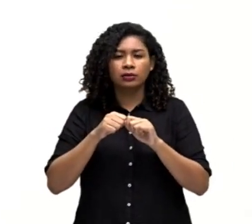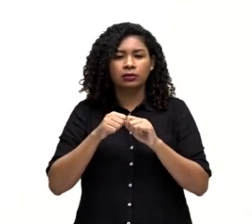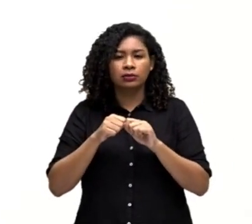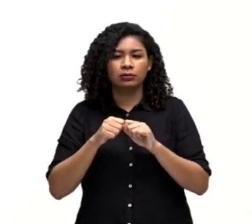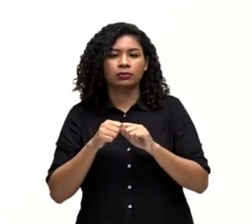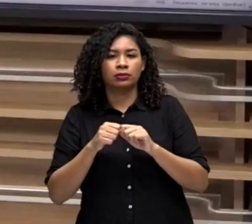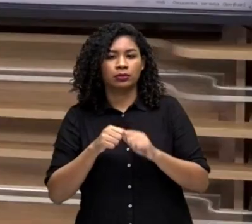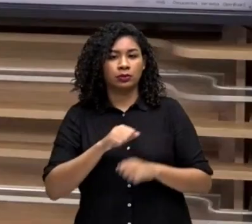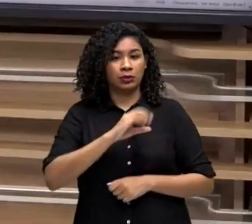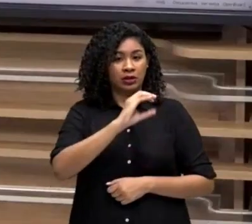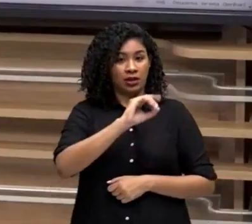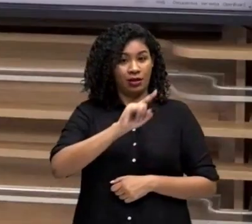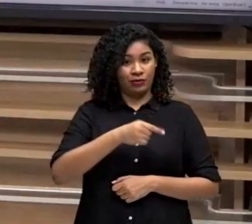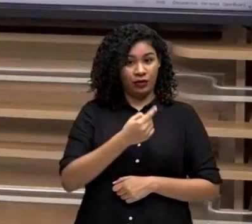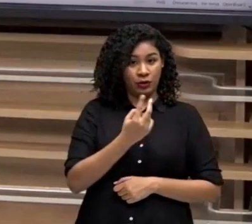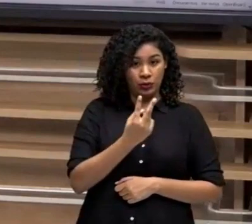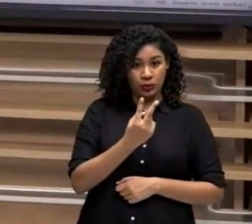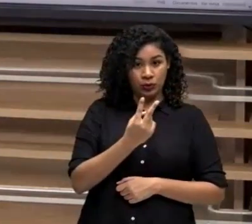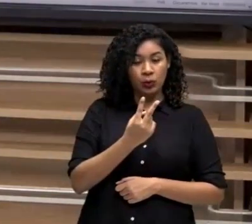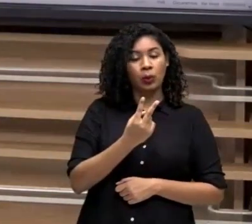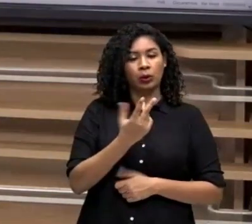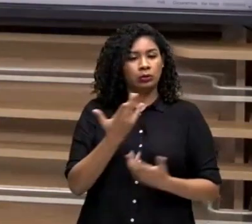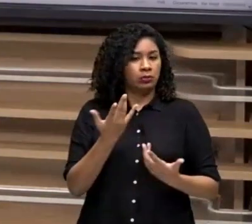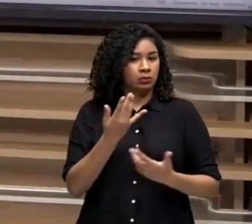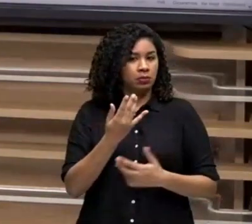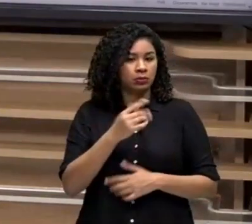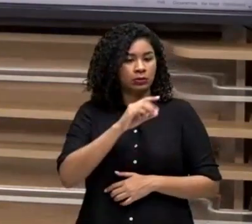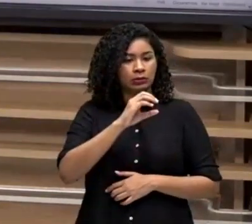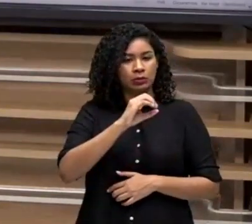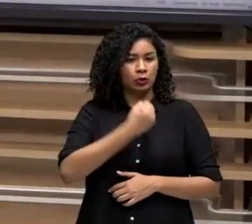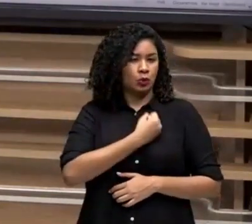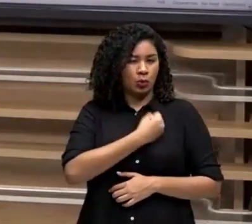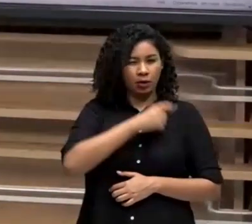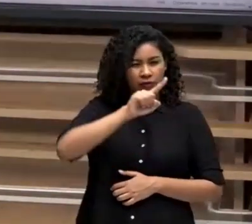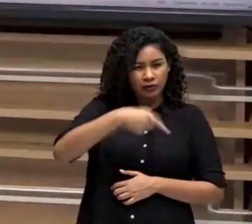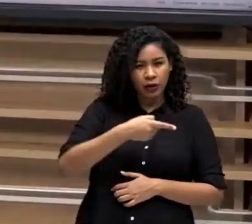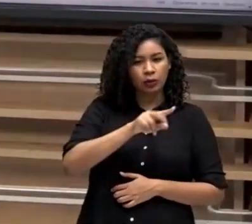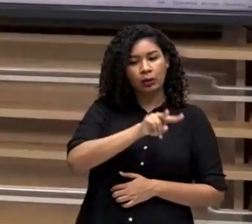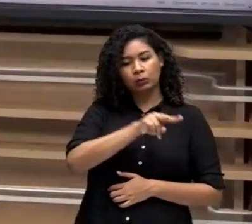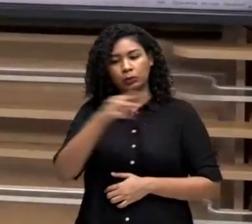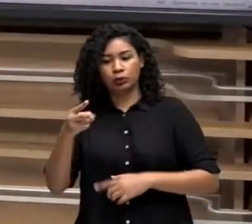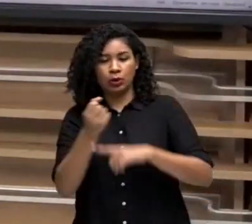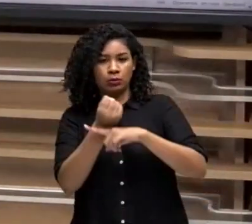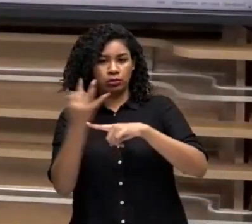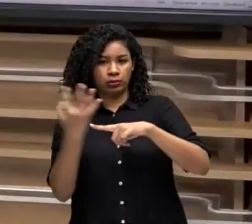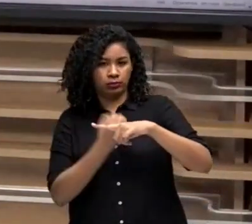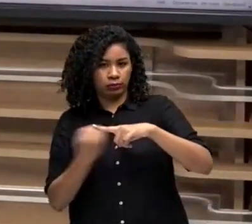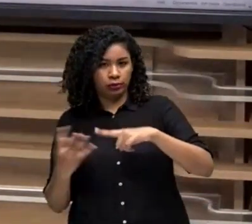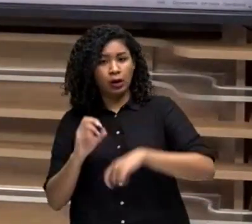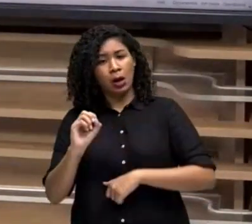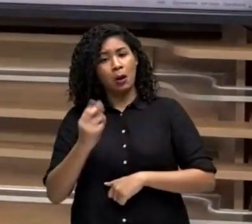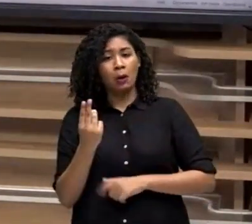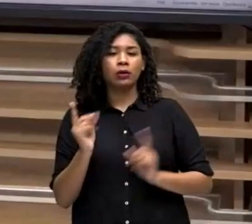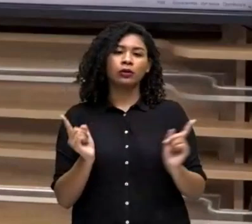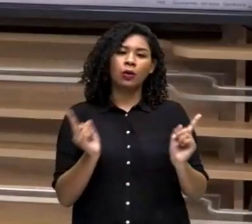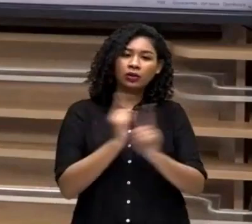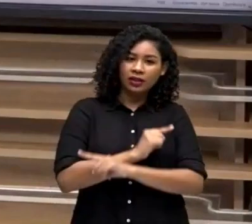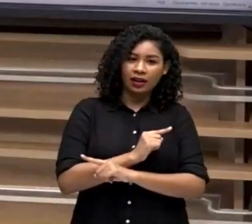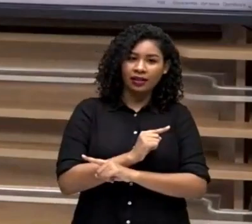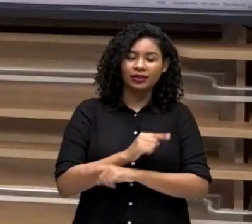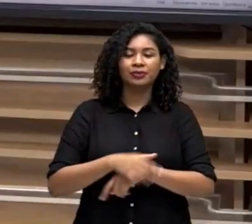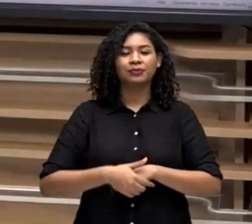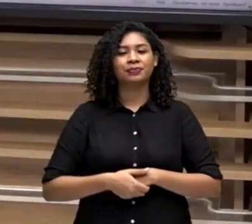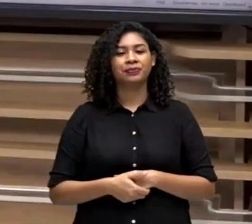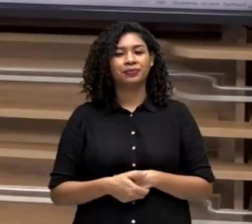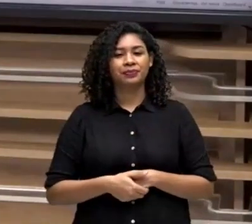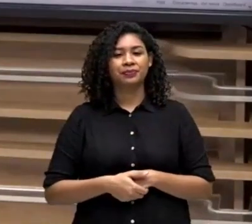número fracionário em forma de número decimal, logicamente, quando o denominador for potência de